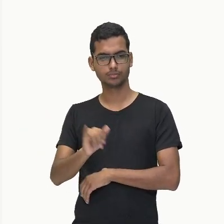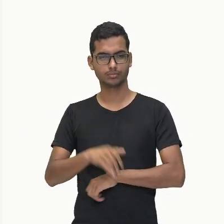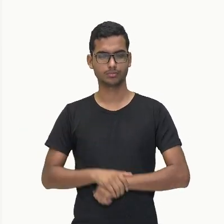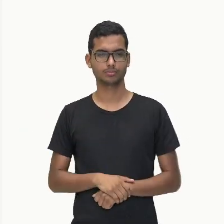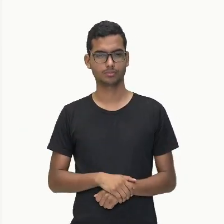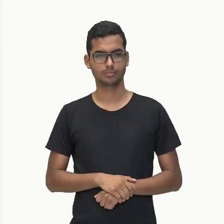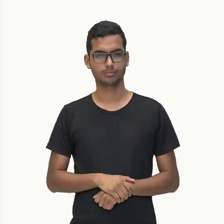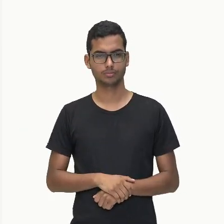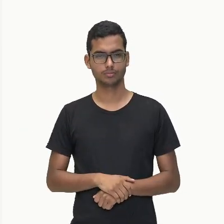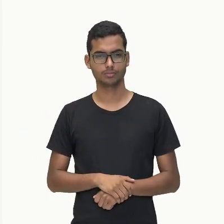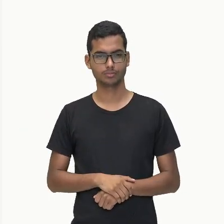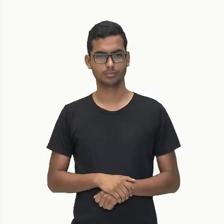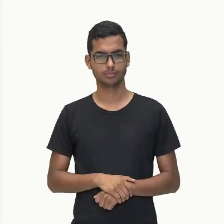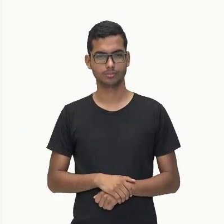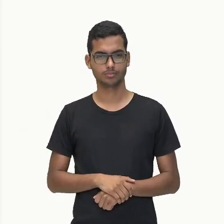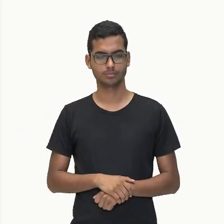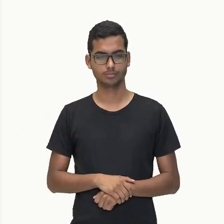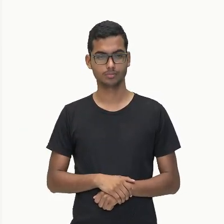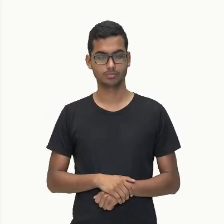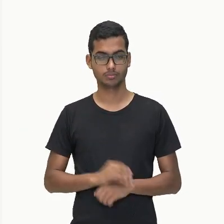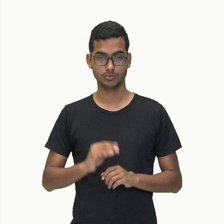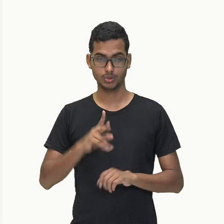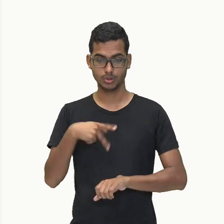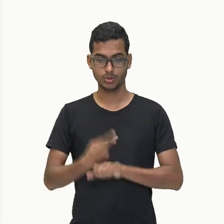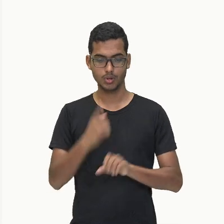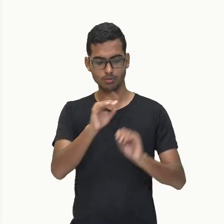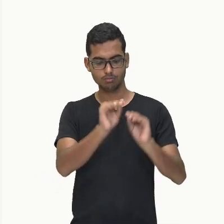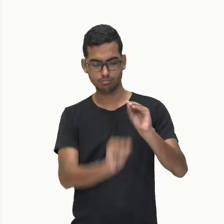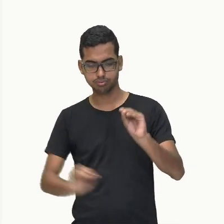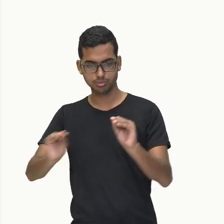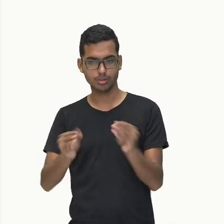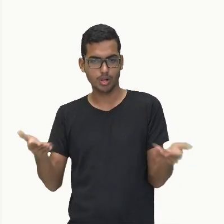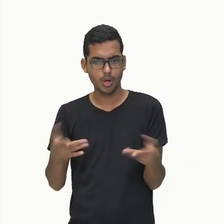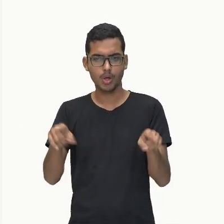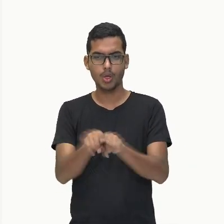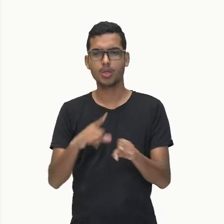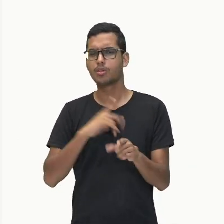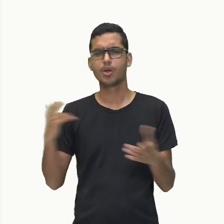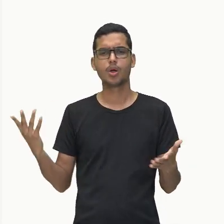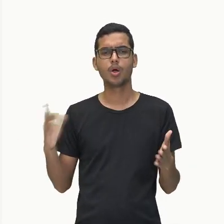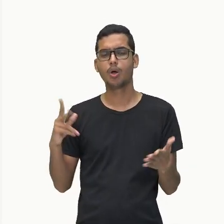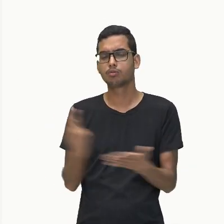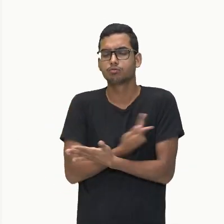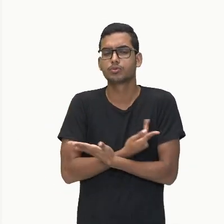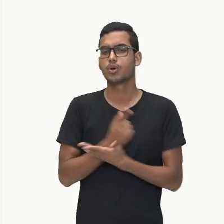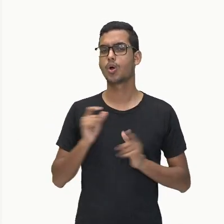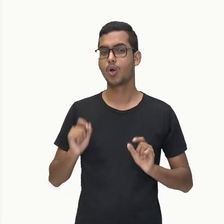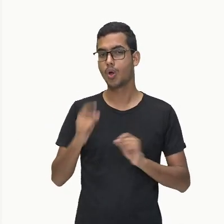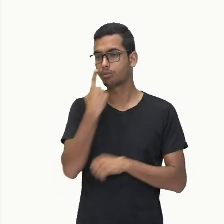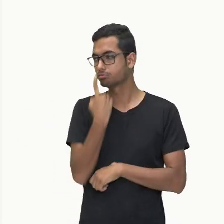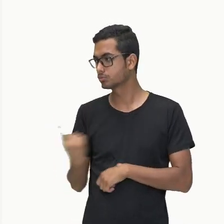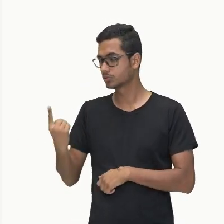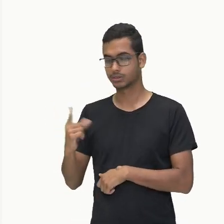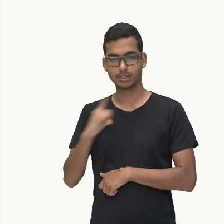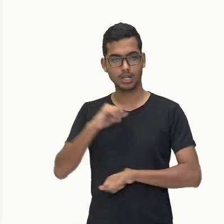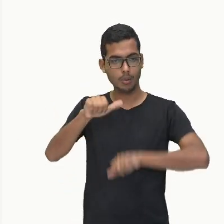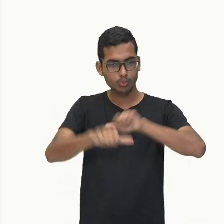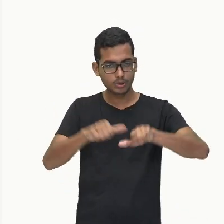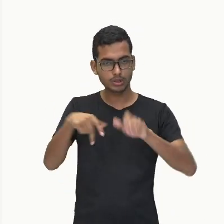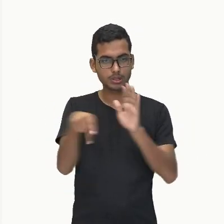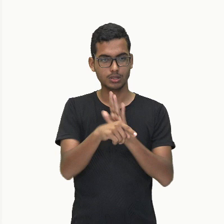vão para o segundo membro. A gente sabe que quando isso acontece, ocorre aquela troca de sinal, né?